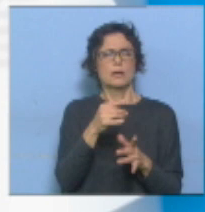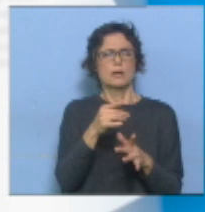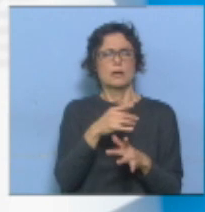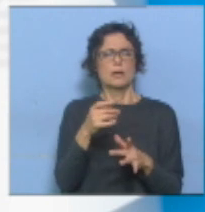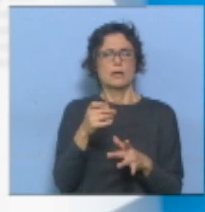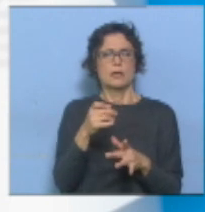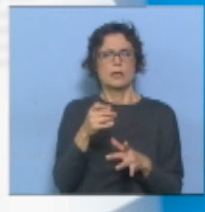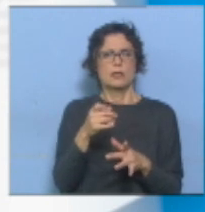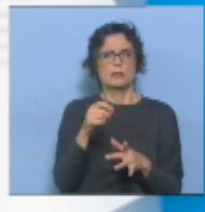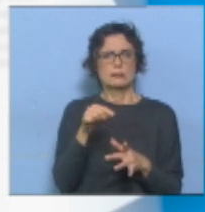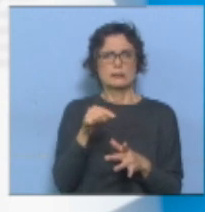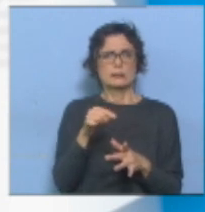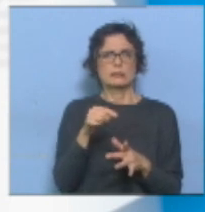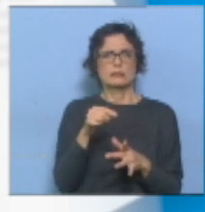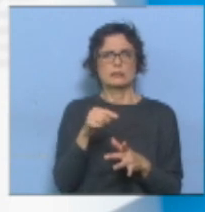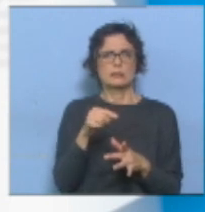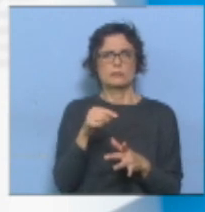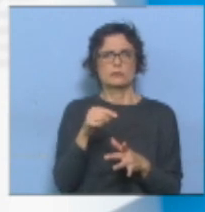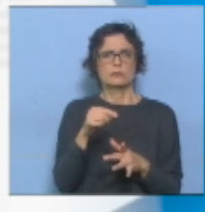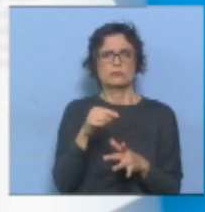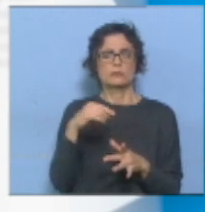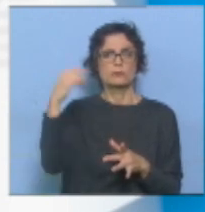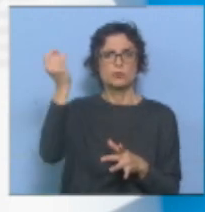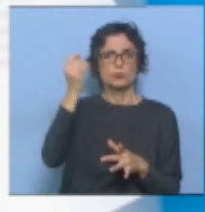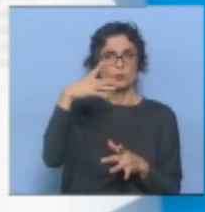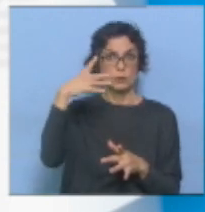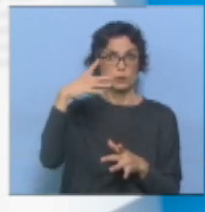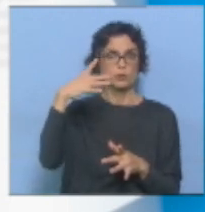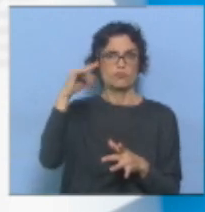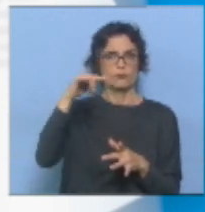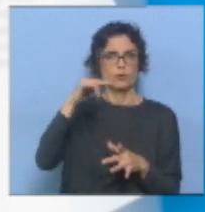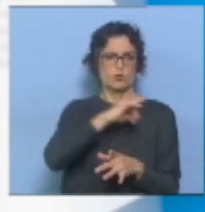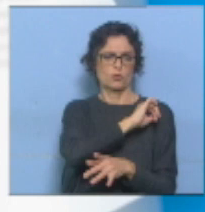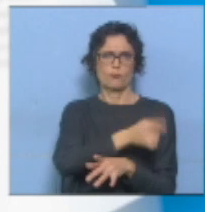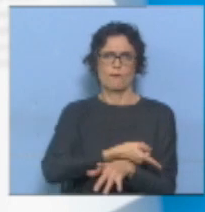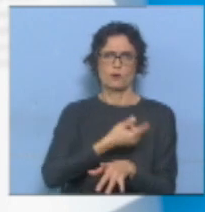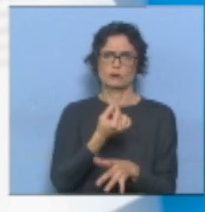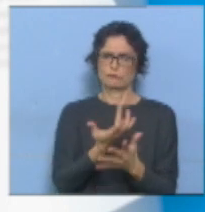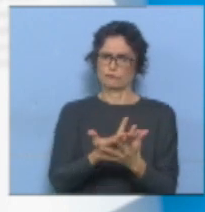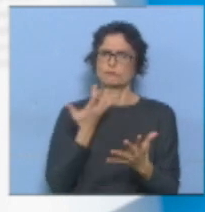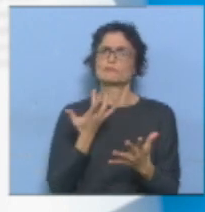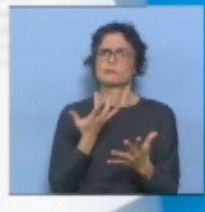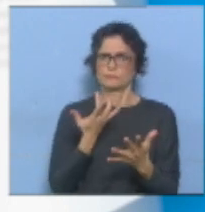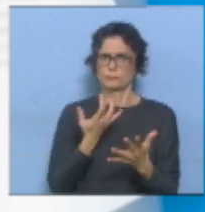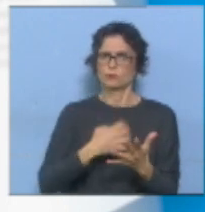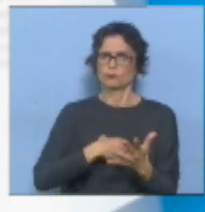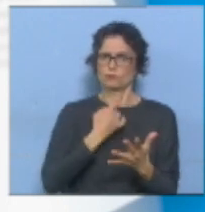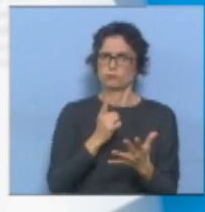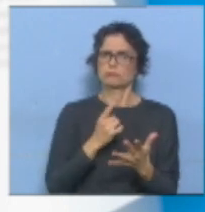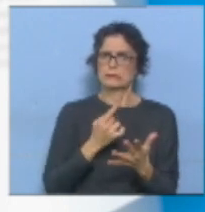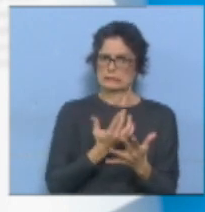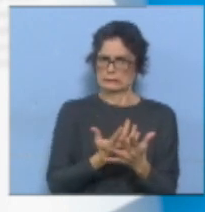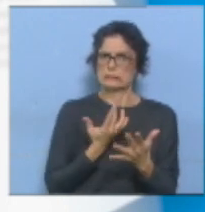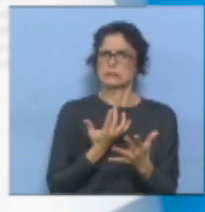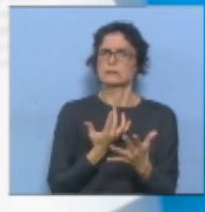também com um poder muito especial e com uma carga de significado muito forte para